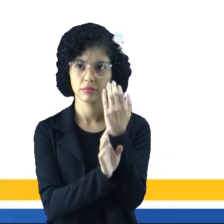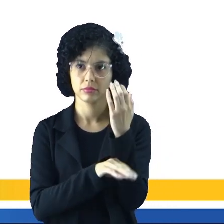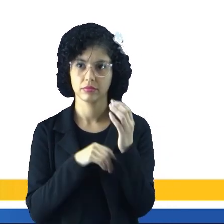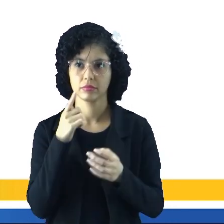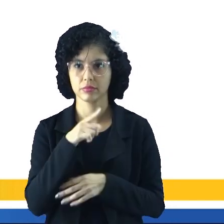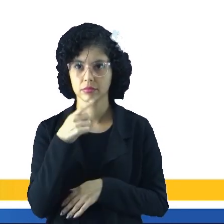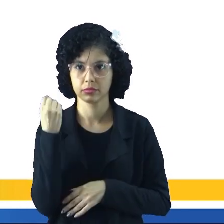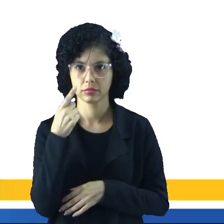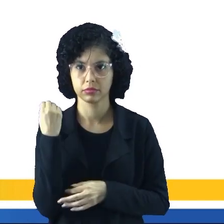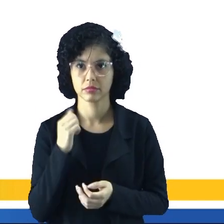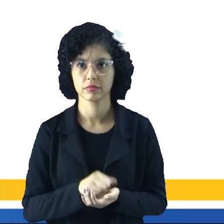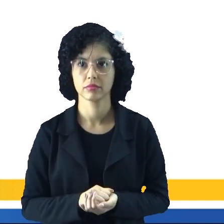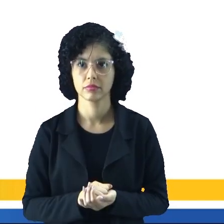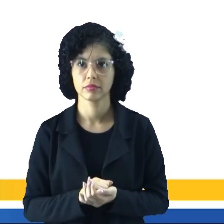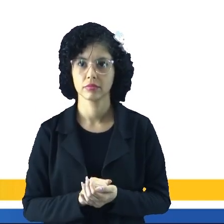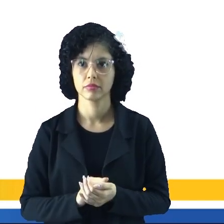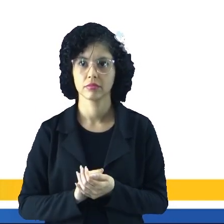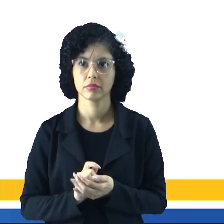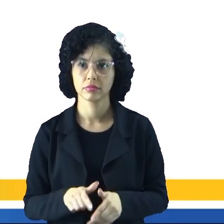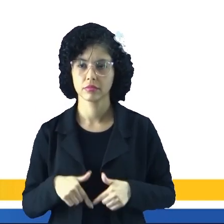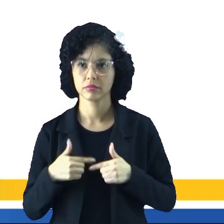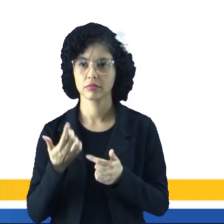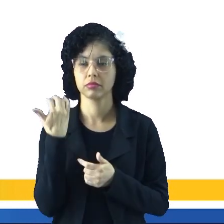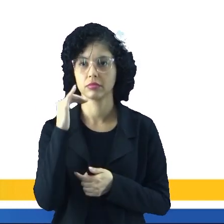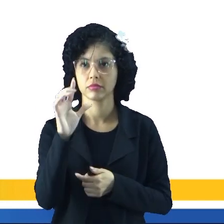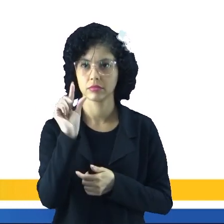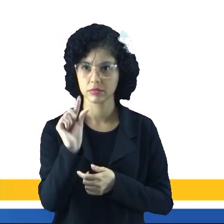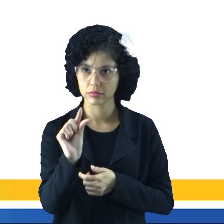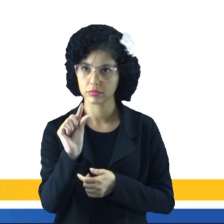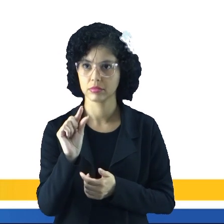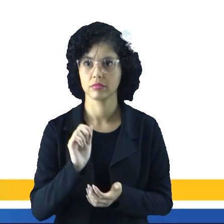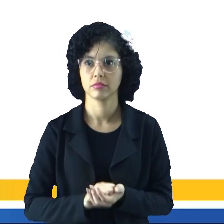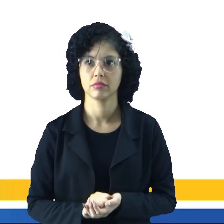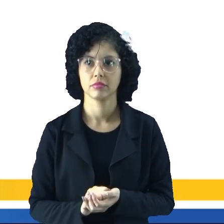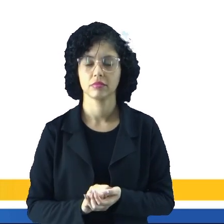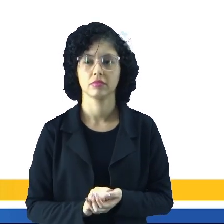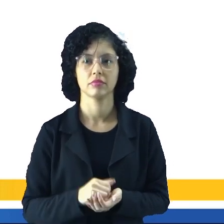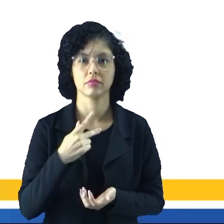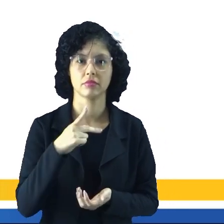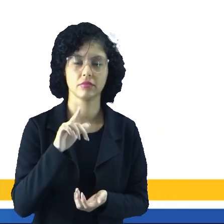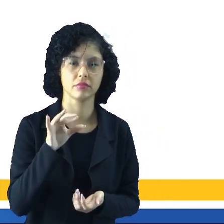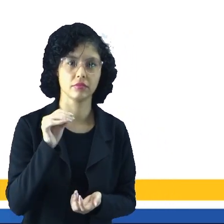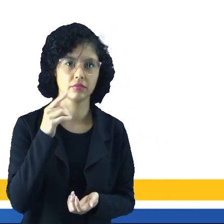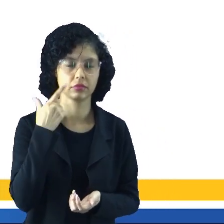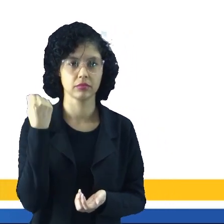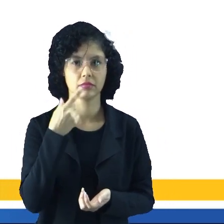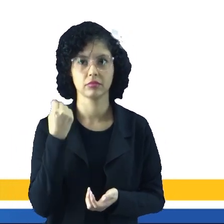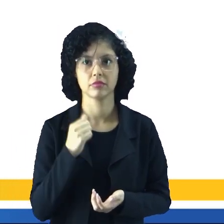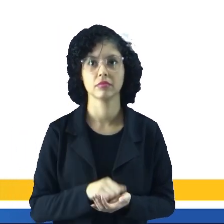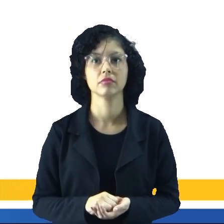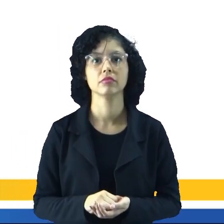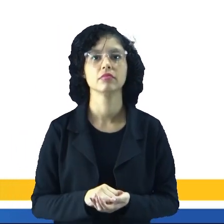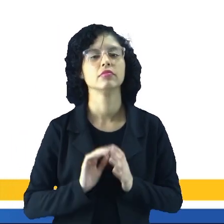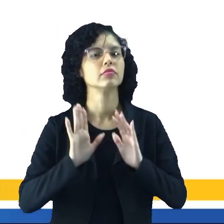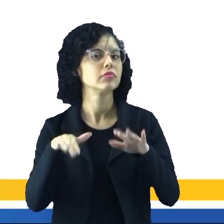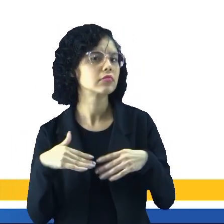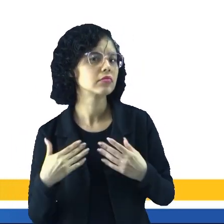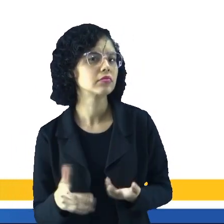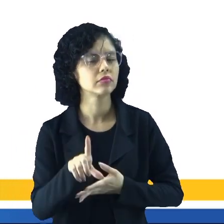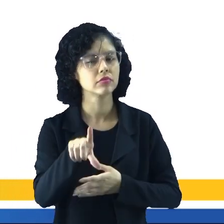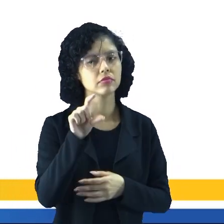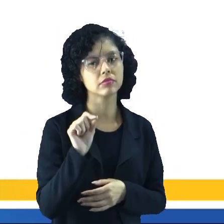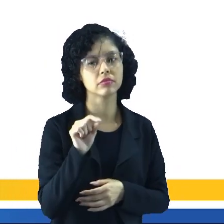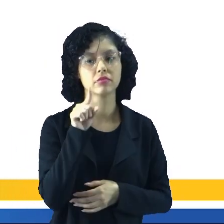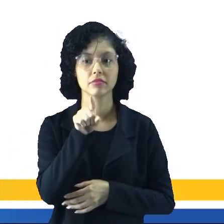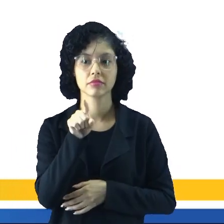os pelos do gato, ou repulsão entre partículas elétricas da calça e dos pelos do gato. Qual